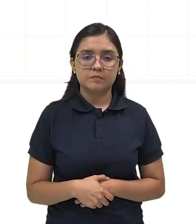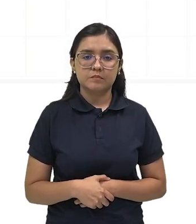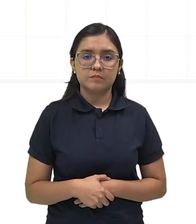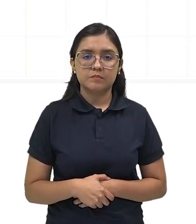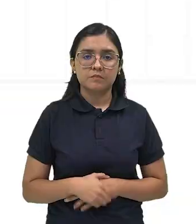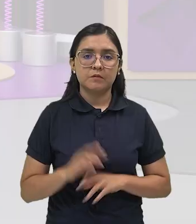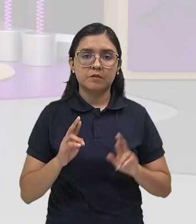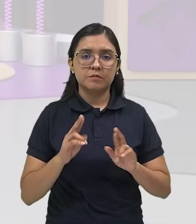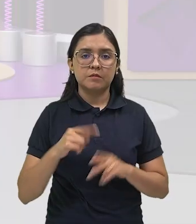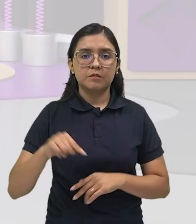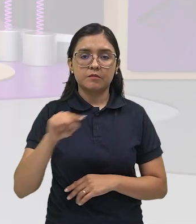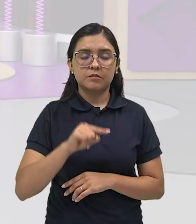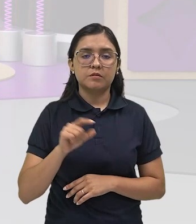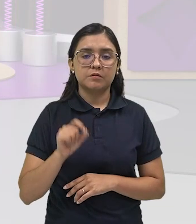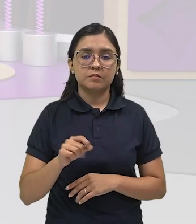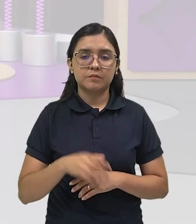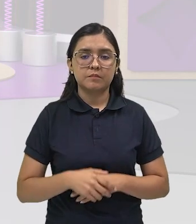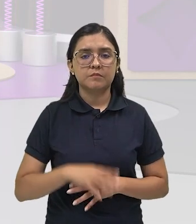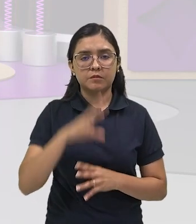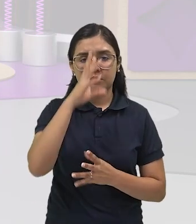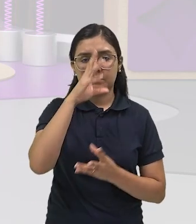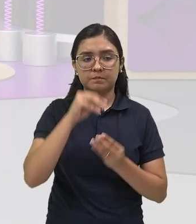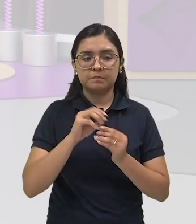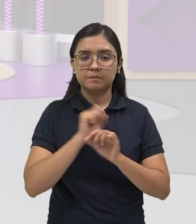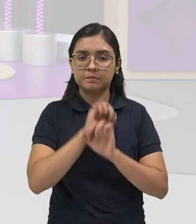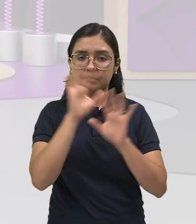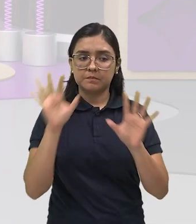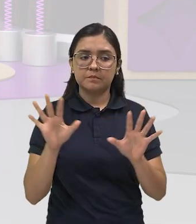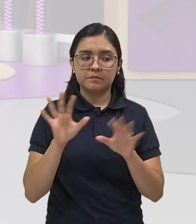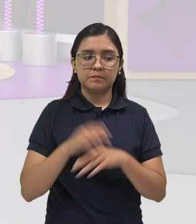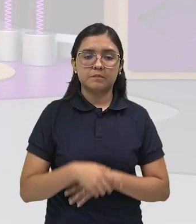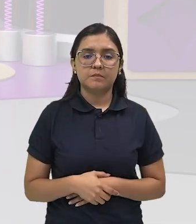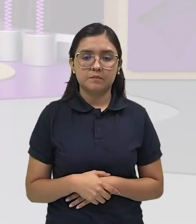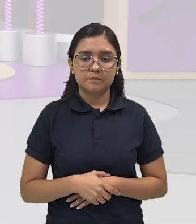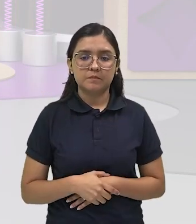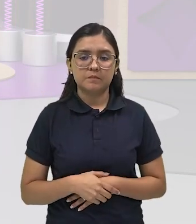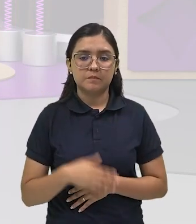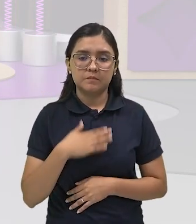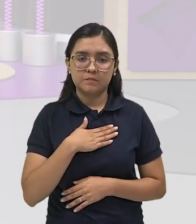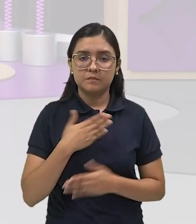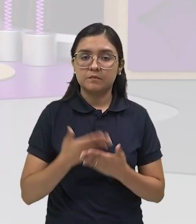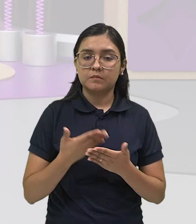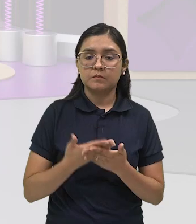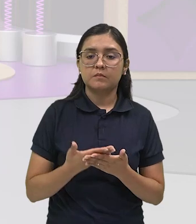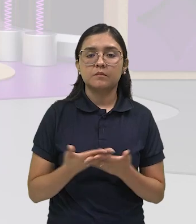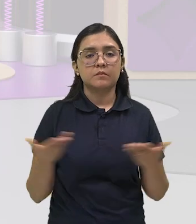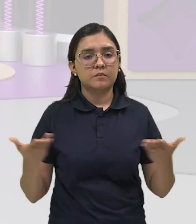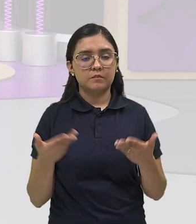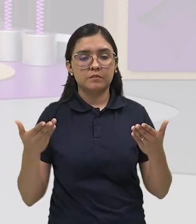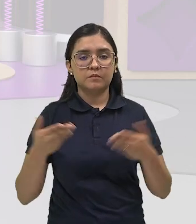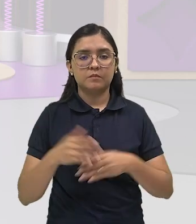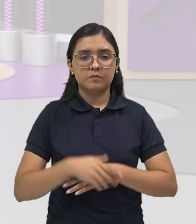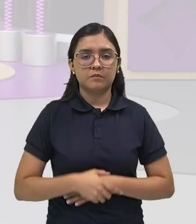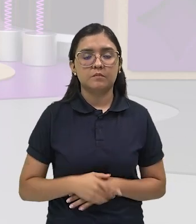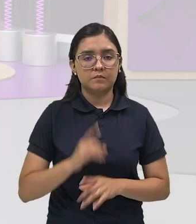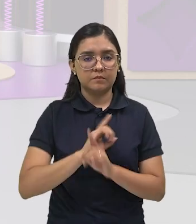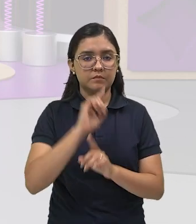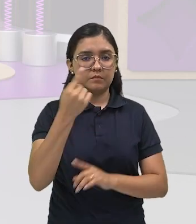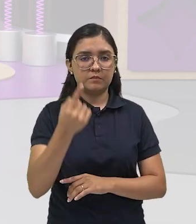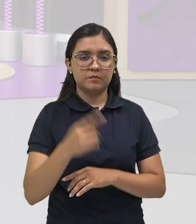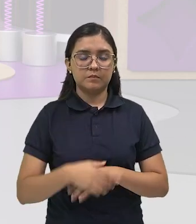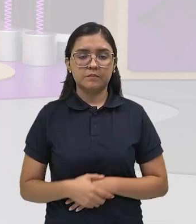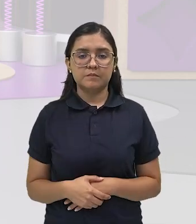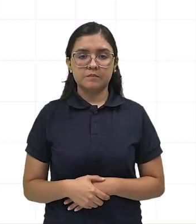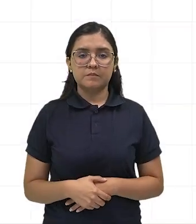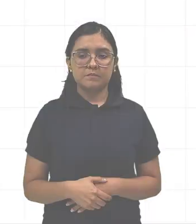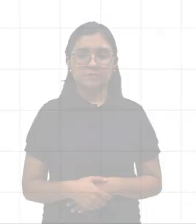Espero aí que vocês tenham compreendido, né? Gostado dessa parte da aula. Ficamos por aqui. Até a próxima.